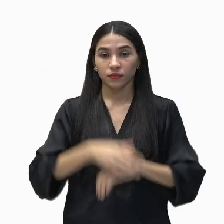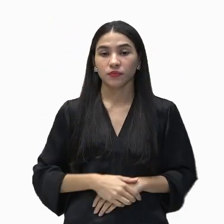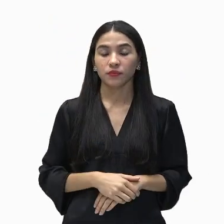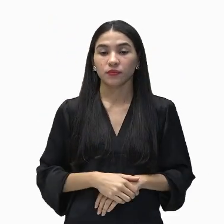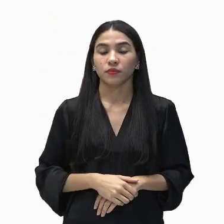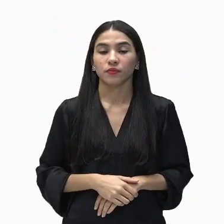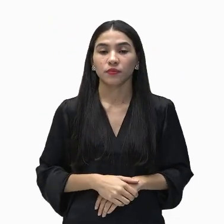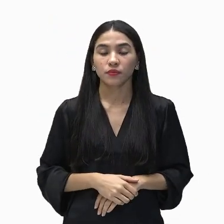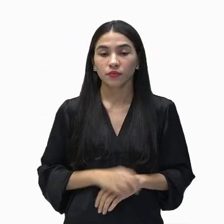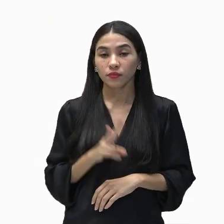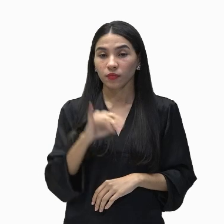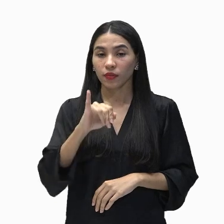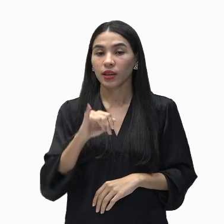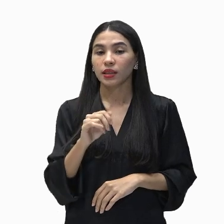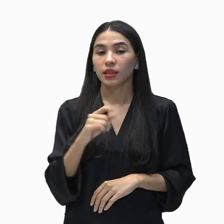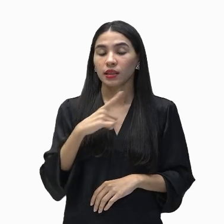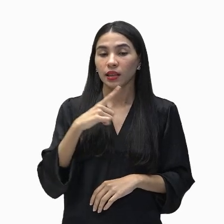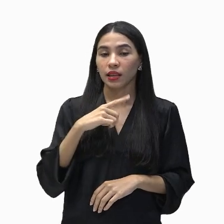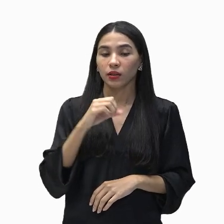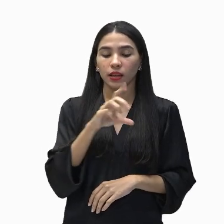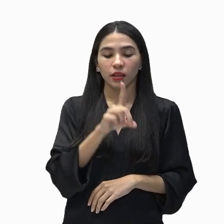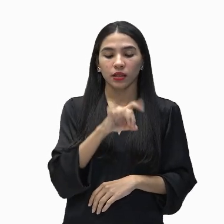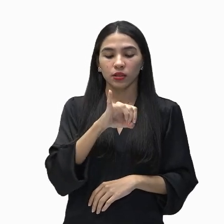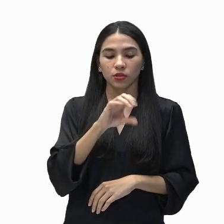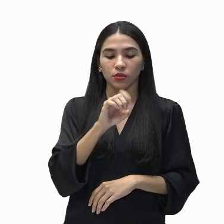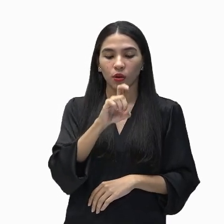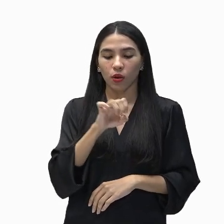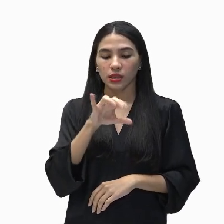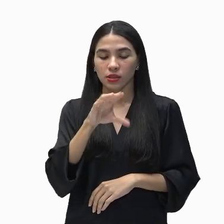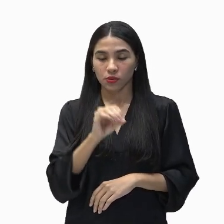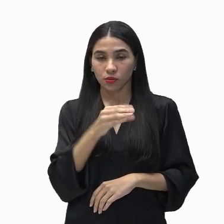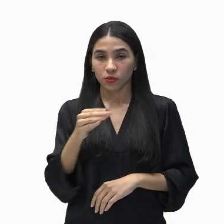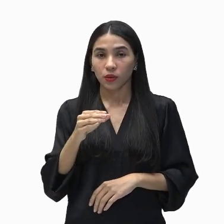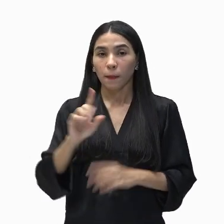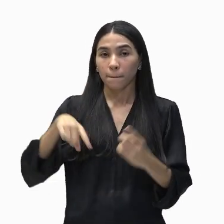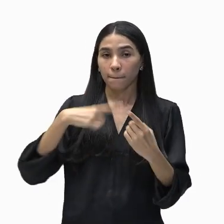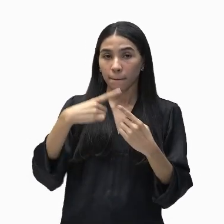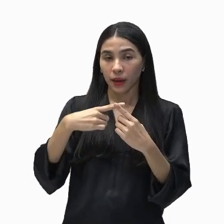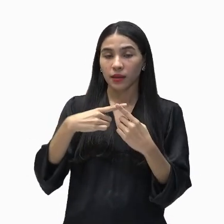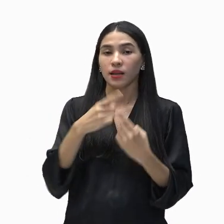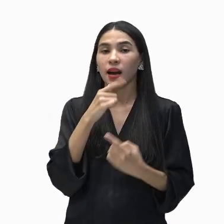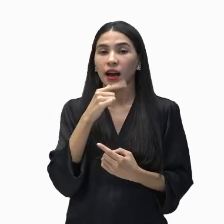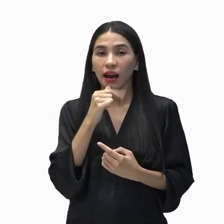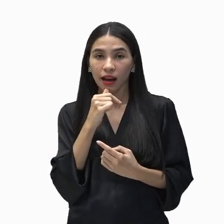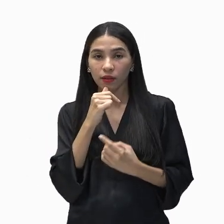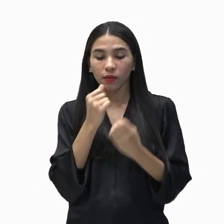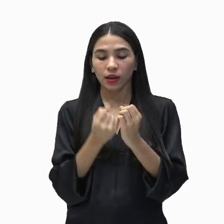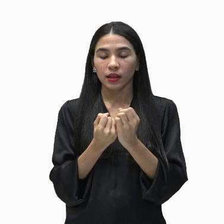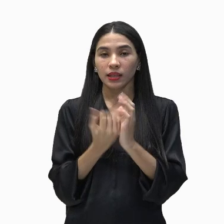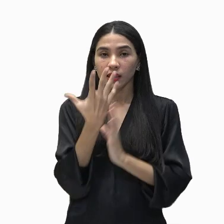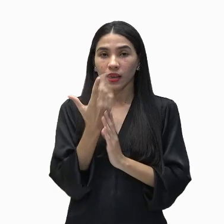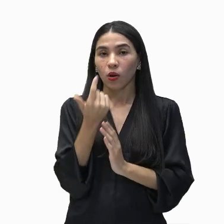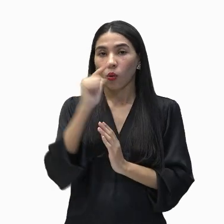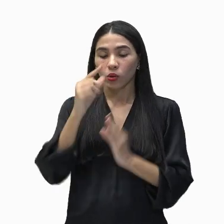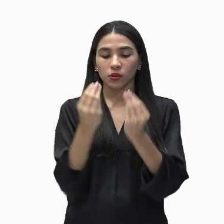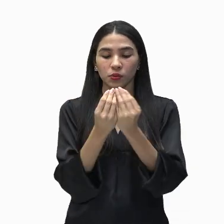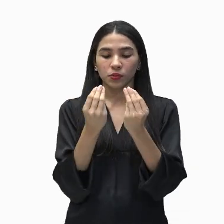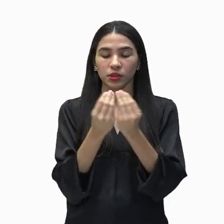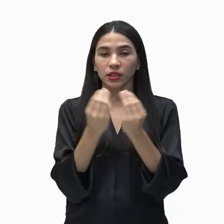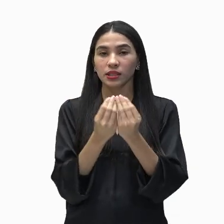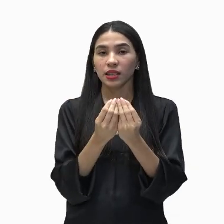fotossintético, onde vai se usar dióxido de carbono e água, e a partir daí formar moléculas mais complexas como a